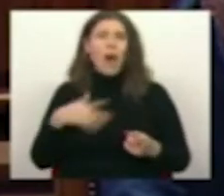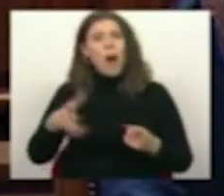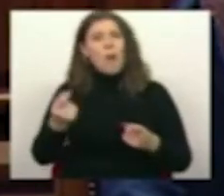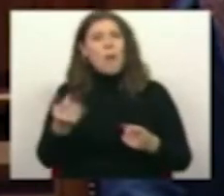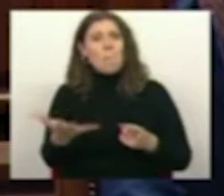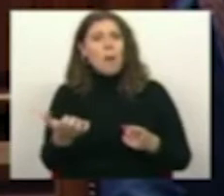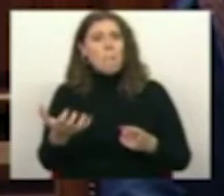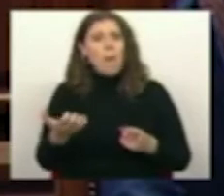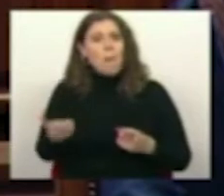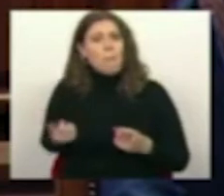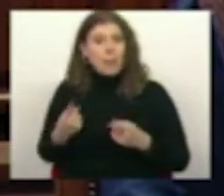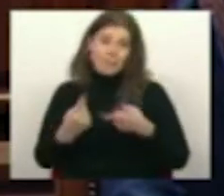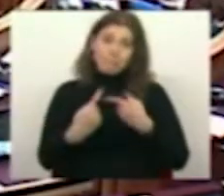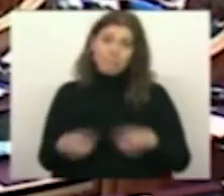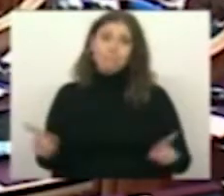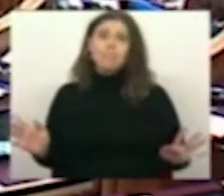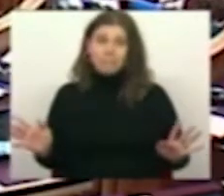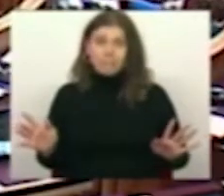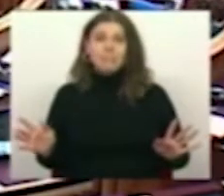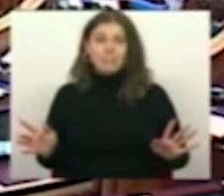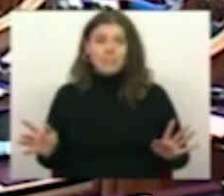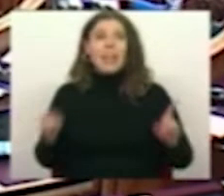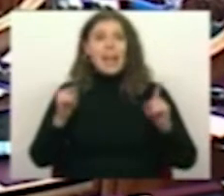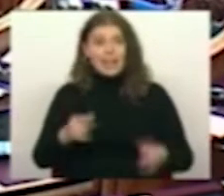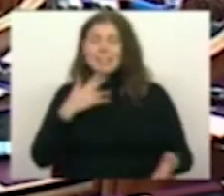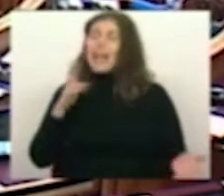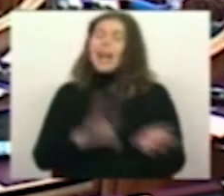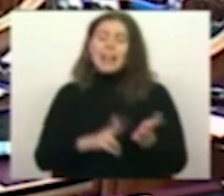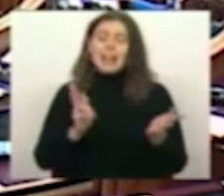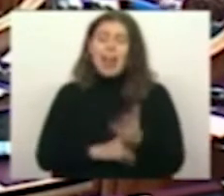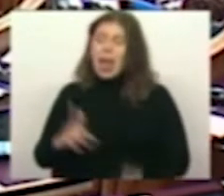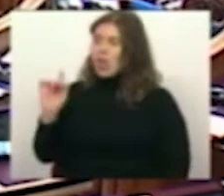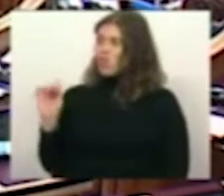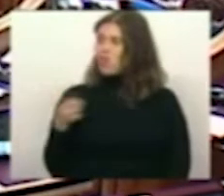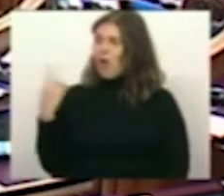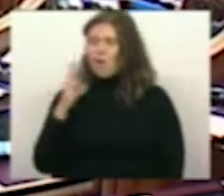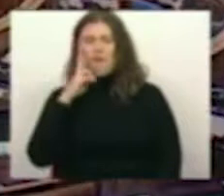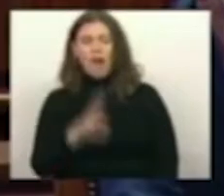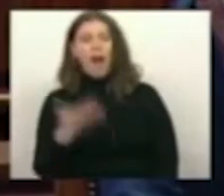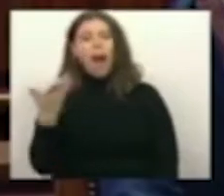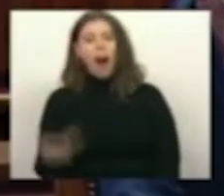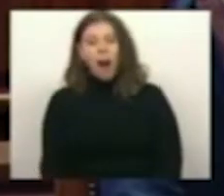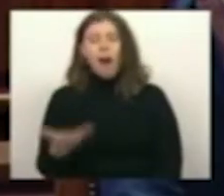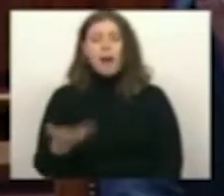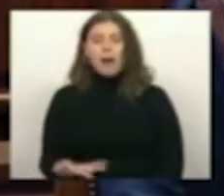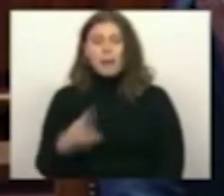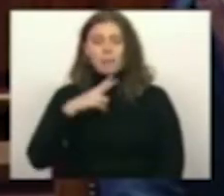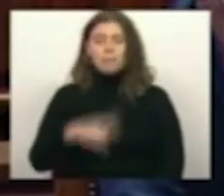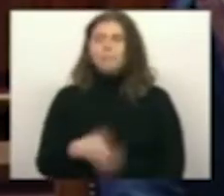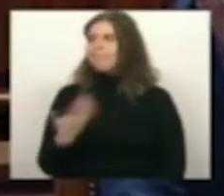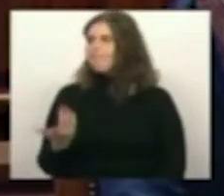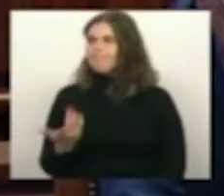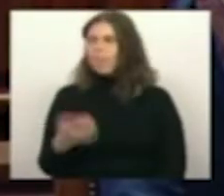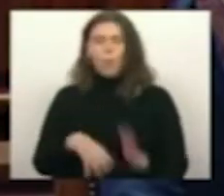forretas, o que é bem diferente. E é esta a realidade com que nós nos confrontamos e Portugal não